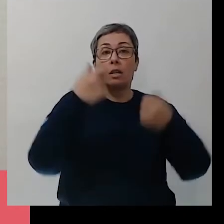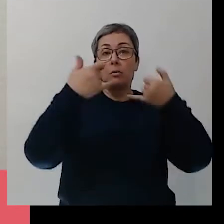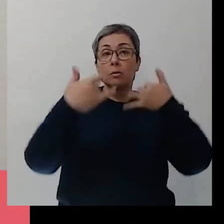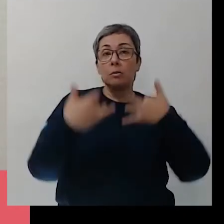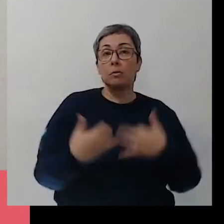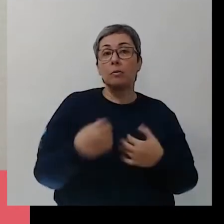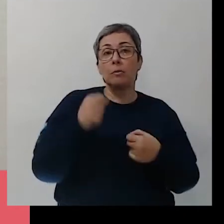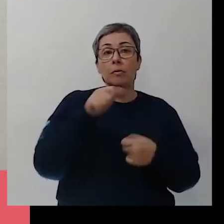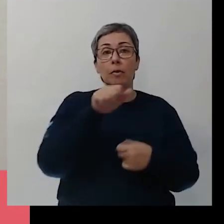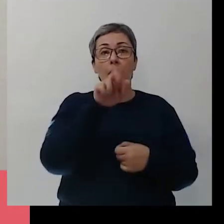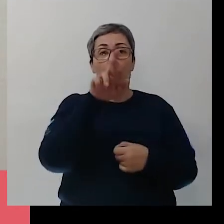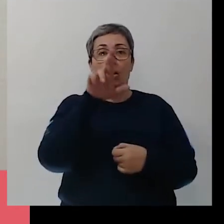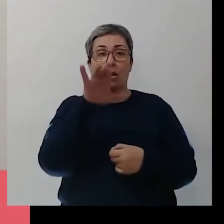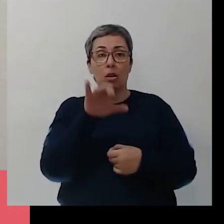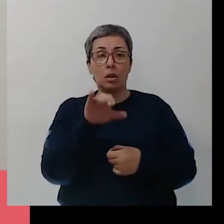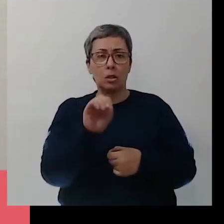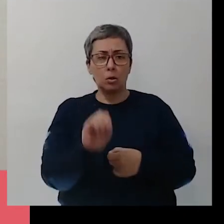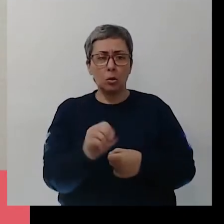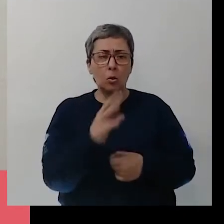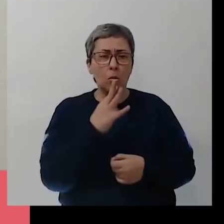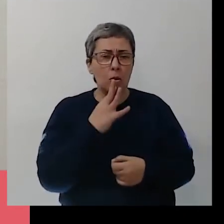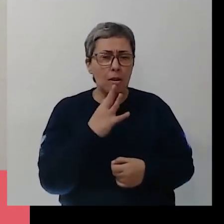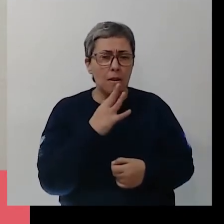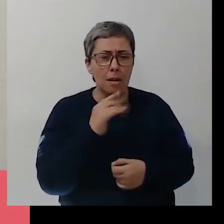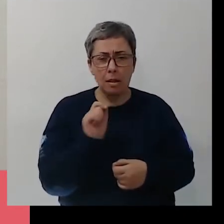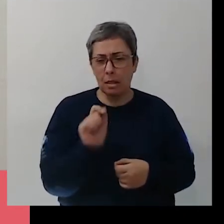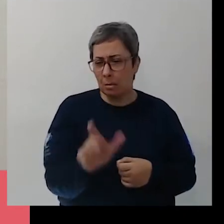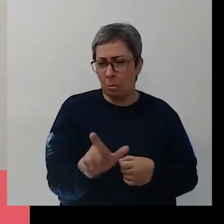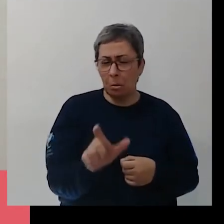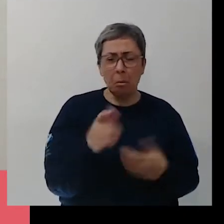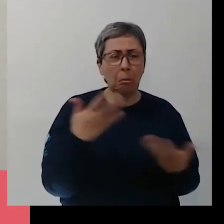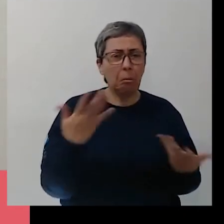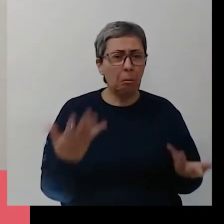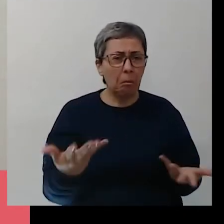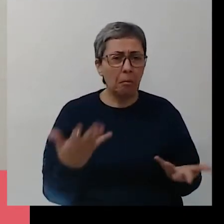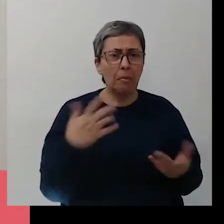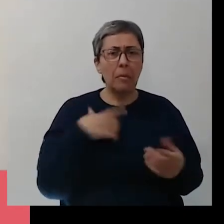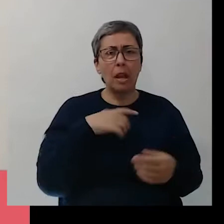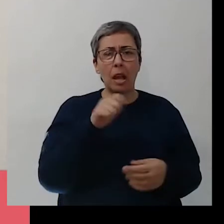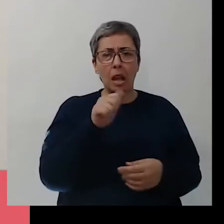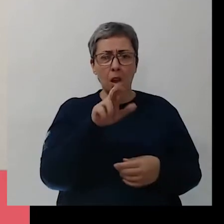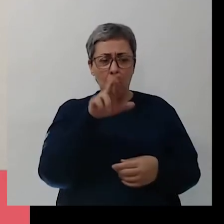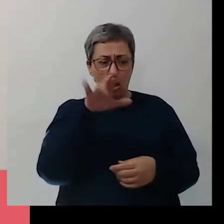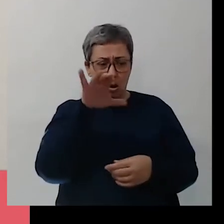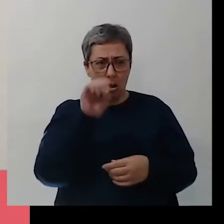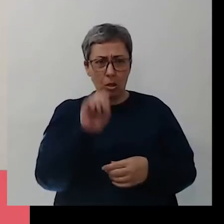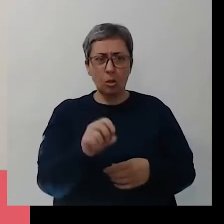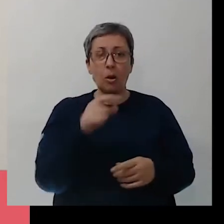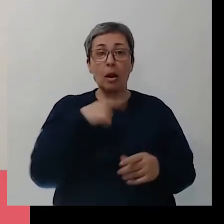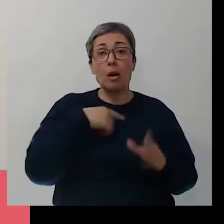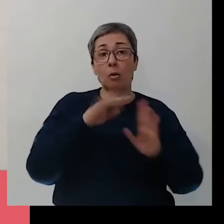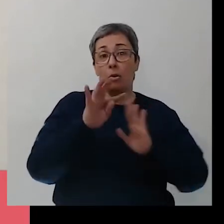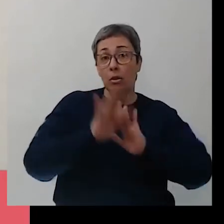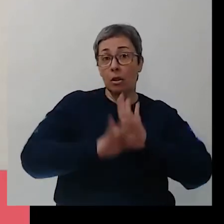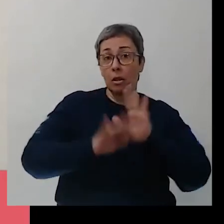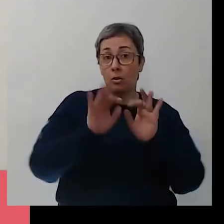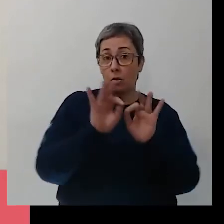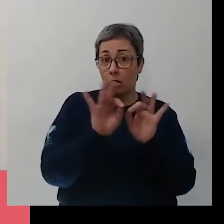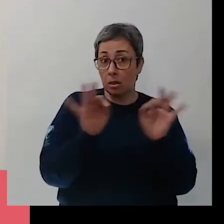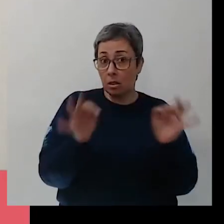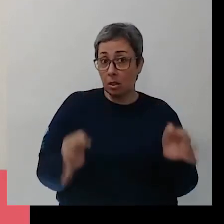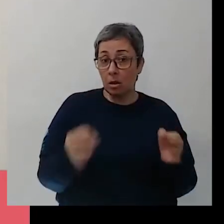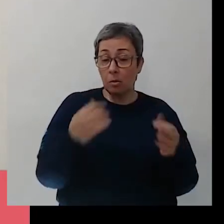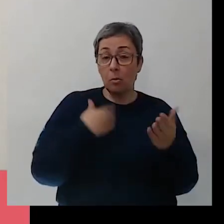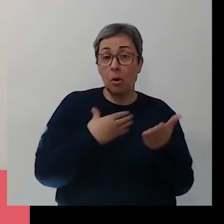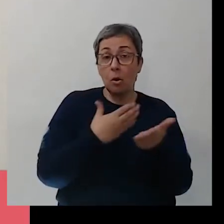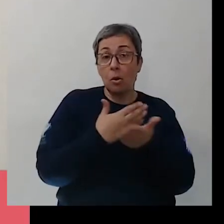sobre acróstico. Vocês já ouviram essa palavra antes? Acróstico é um texto simples